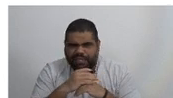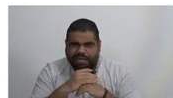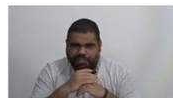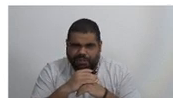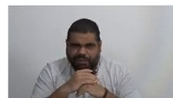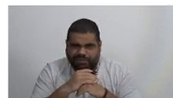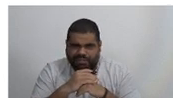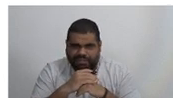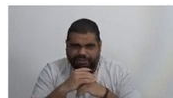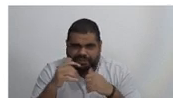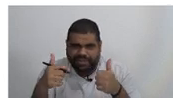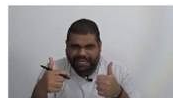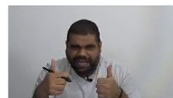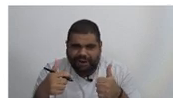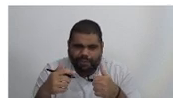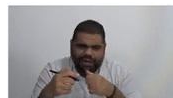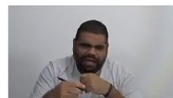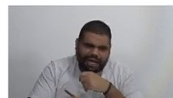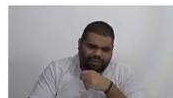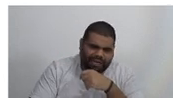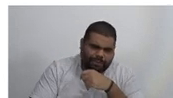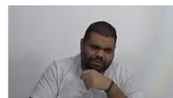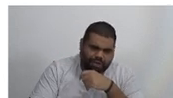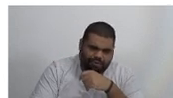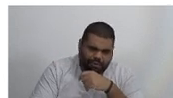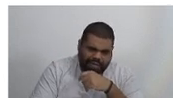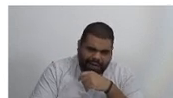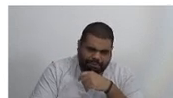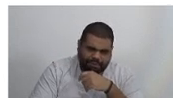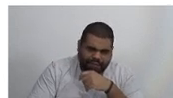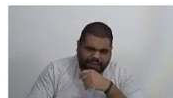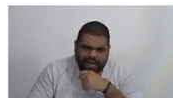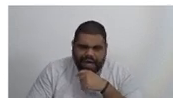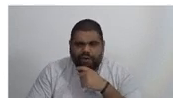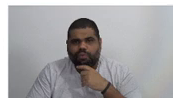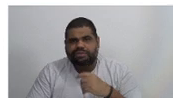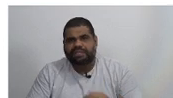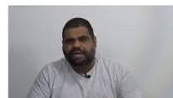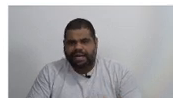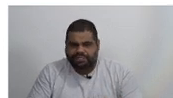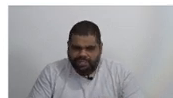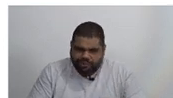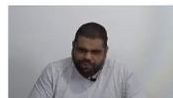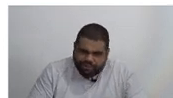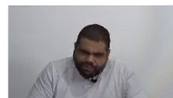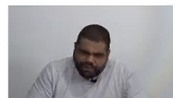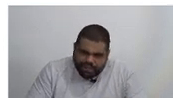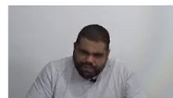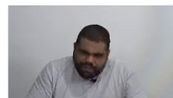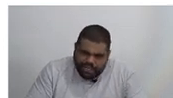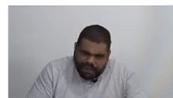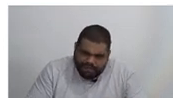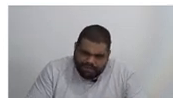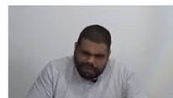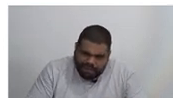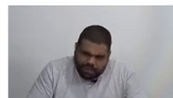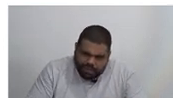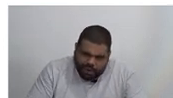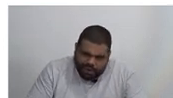lá explicadinho para você. Legal? Agora, pessoal, vamos lá. Alguns recadinhos.